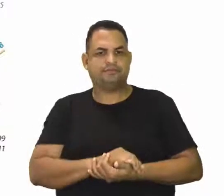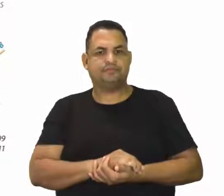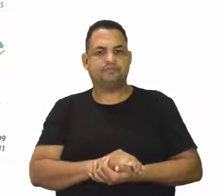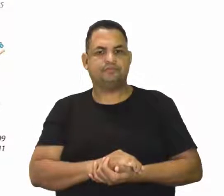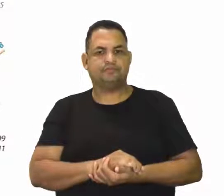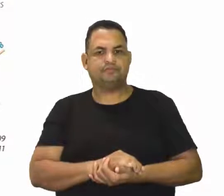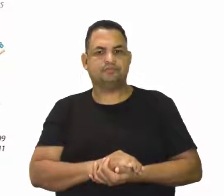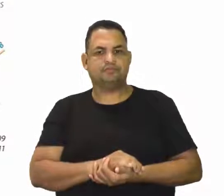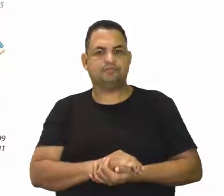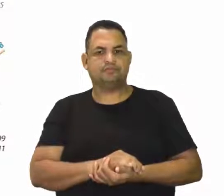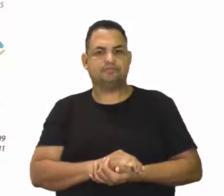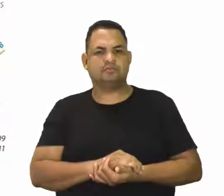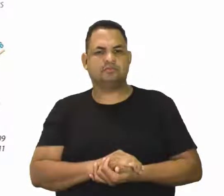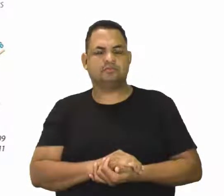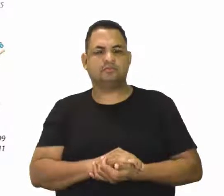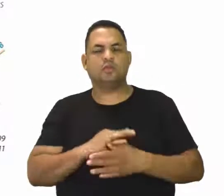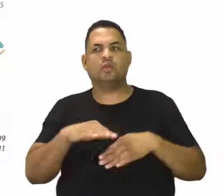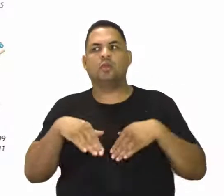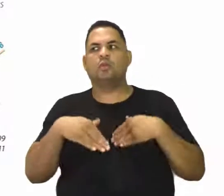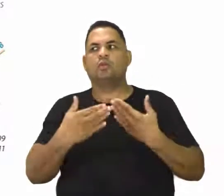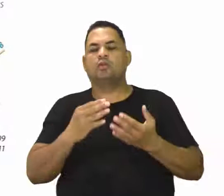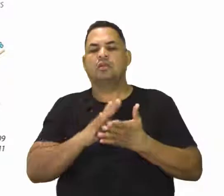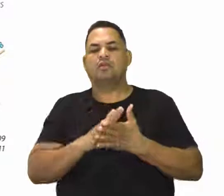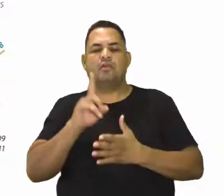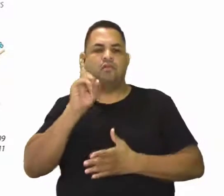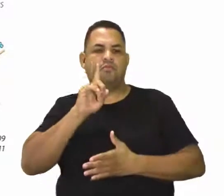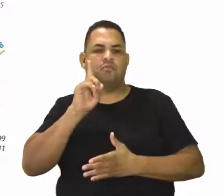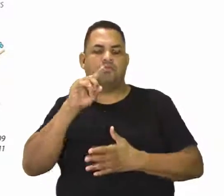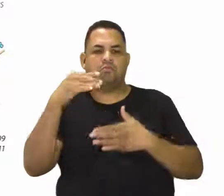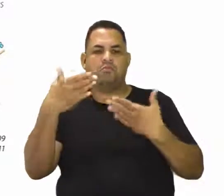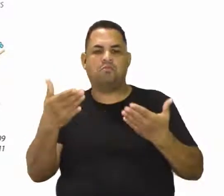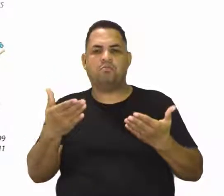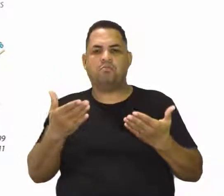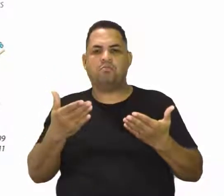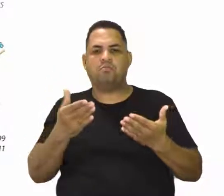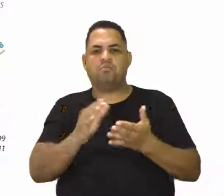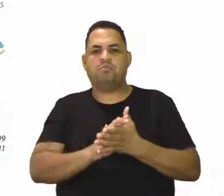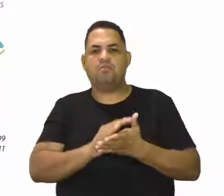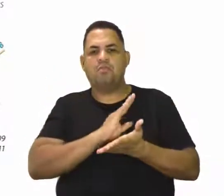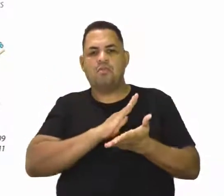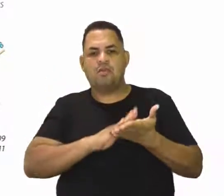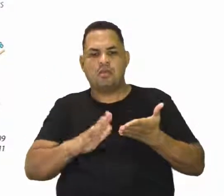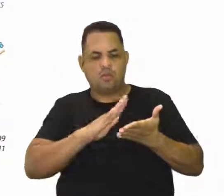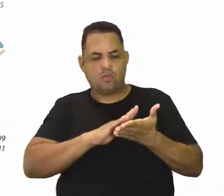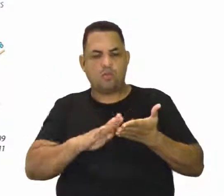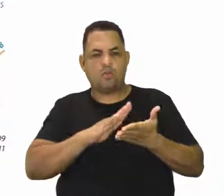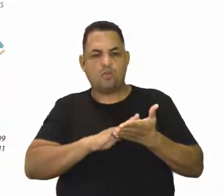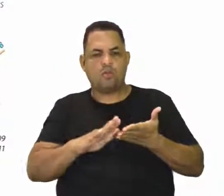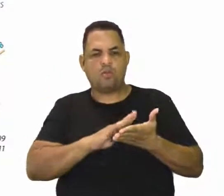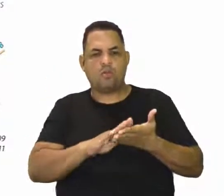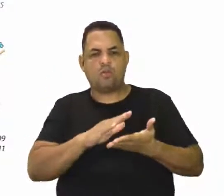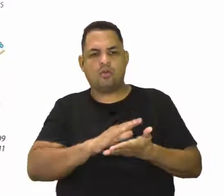última aula e os Estados Unidos eles vão gastar